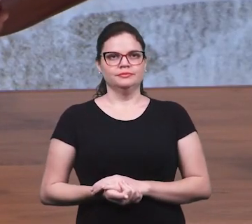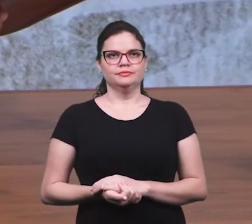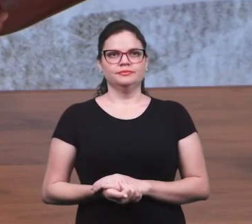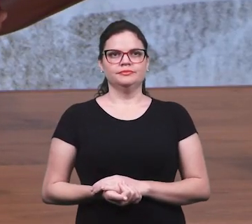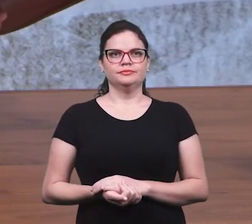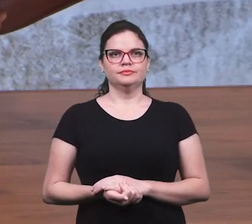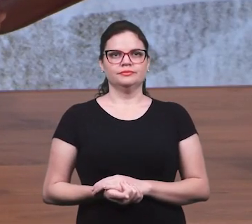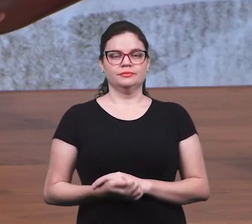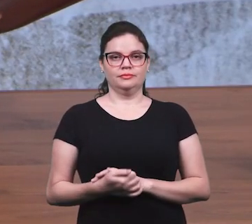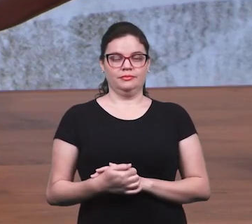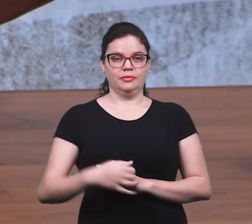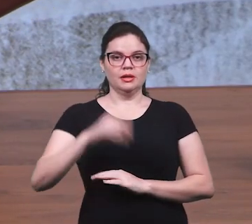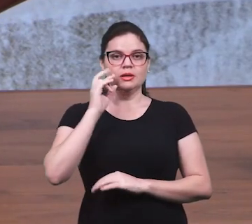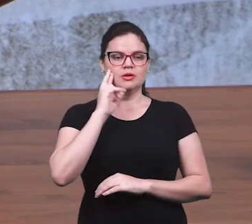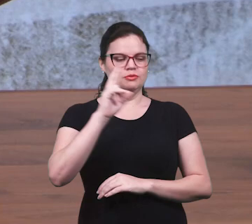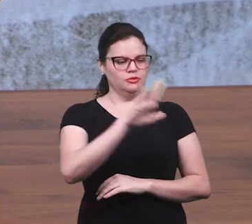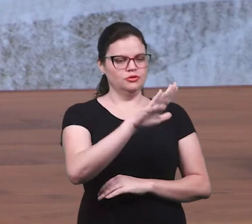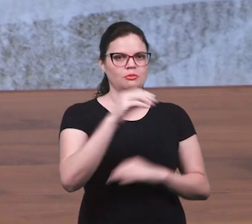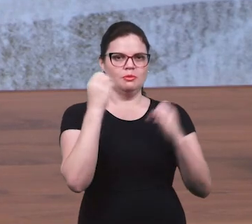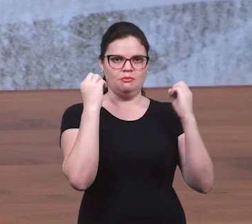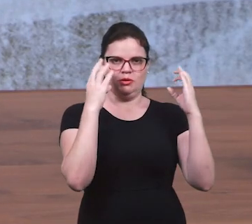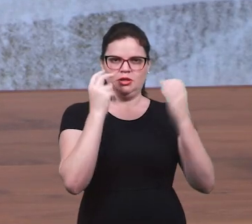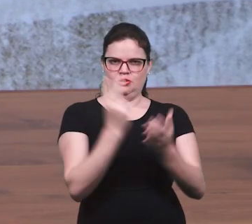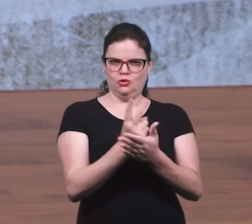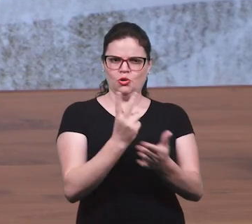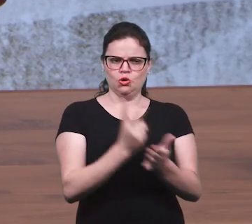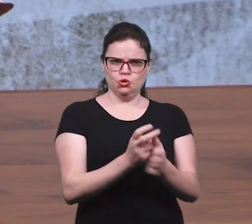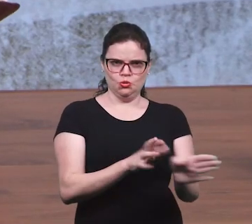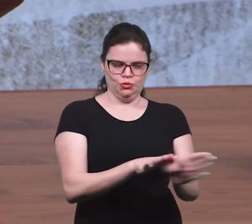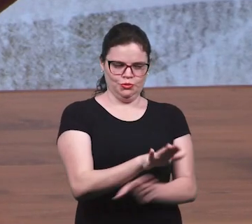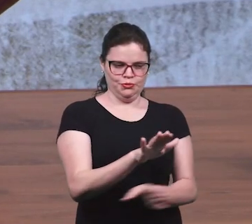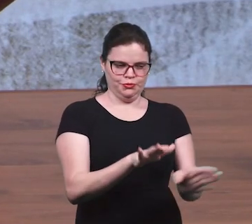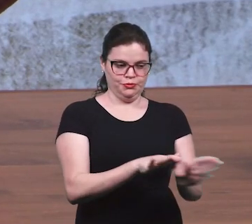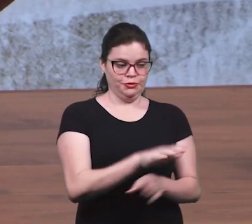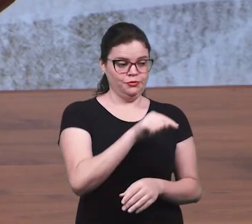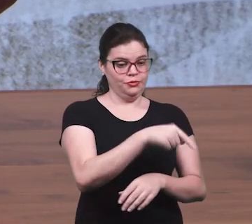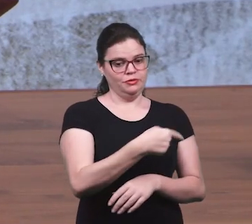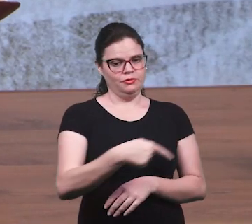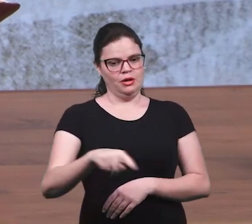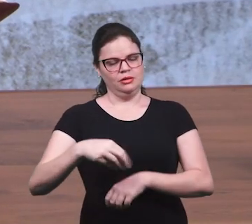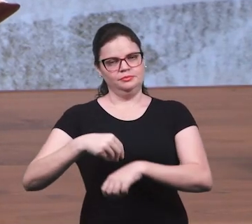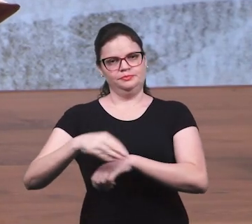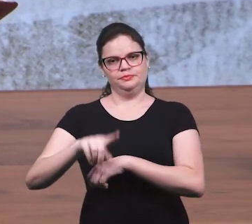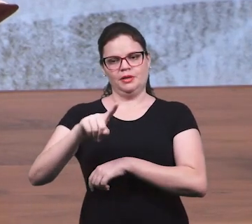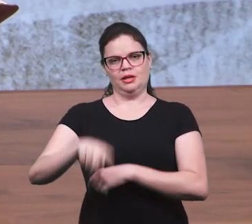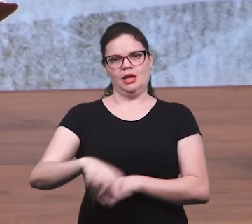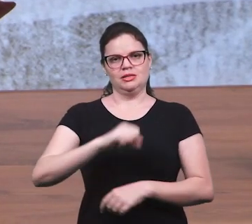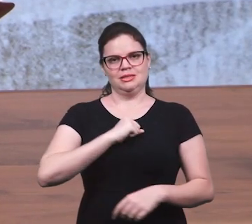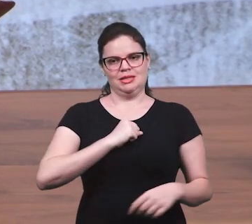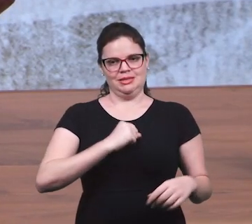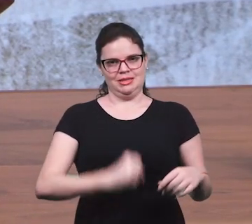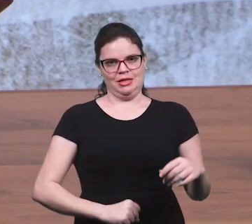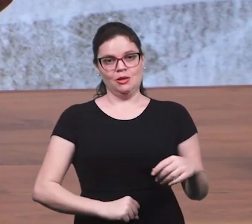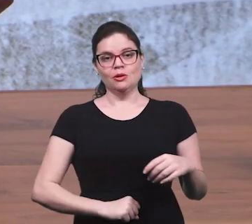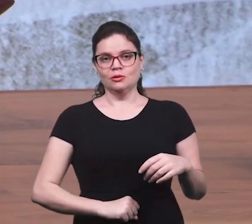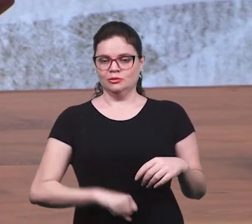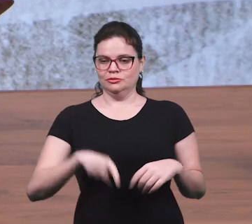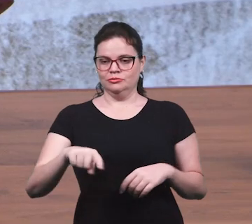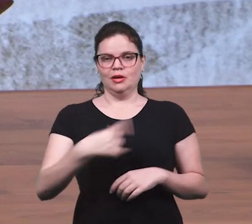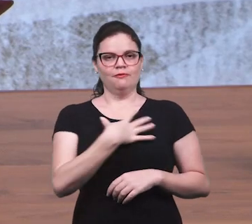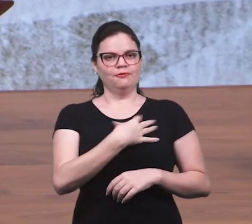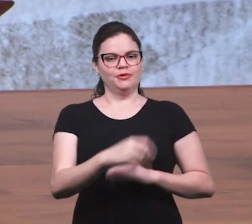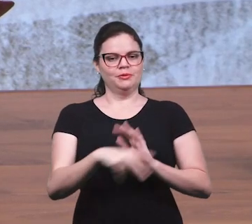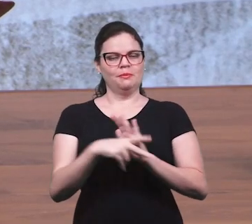Depois disse o Senhor a Moisés: fala aos sacerdotes, filhos de Arão, e dize-lhes: